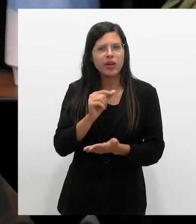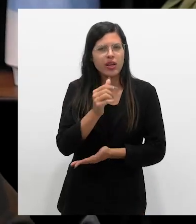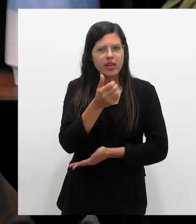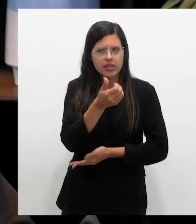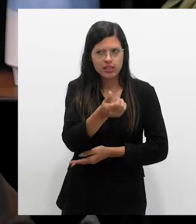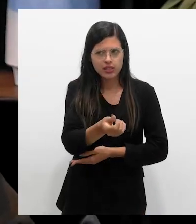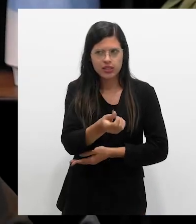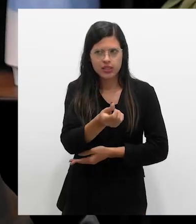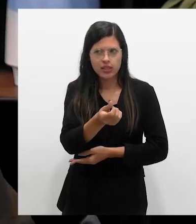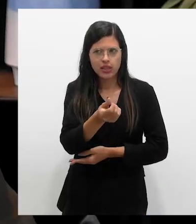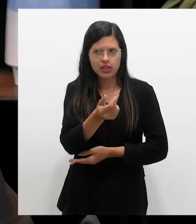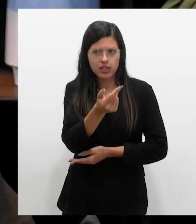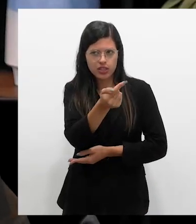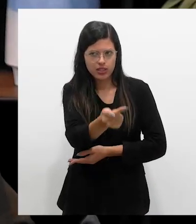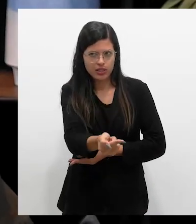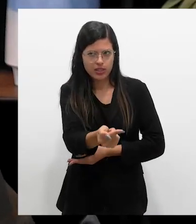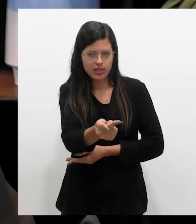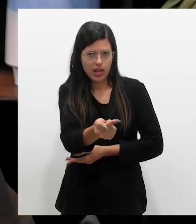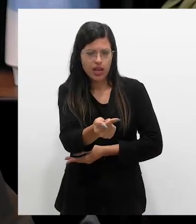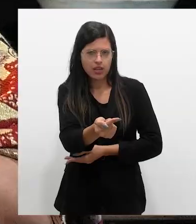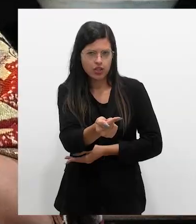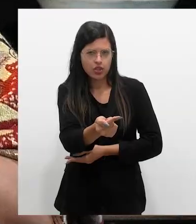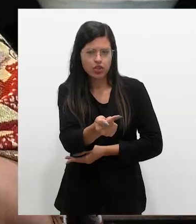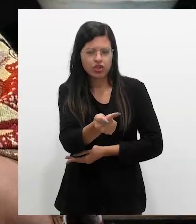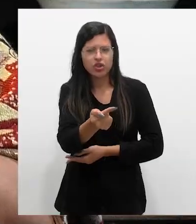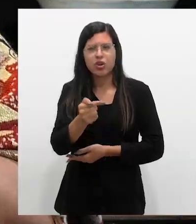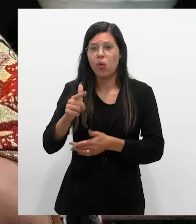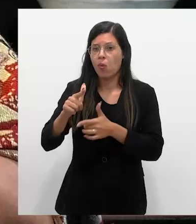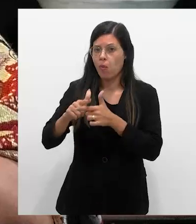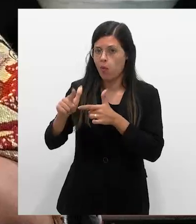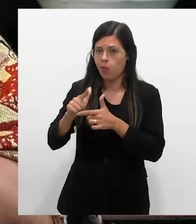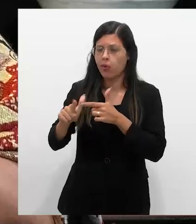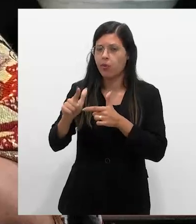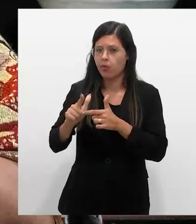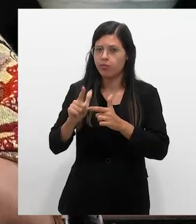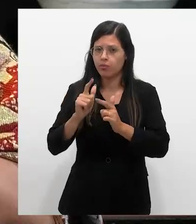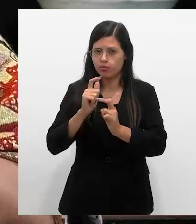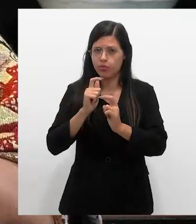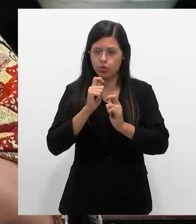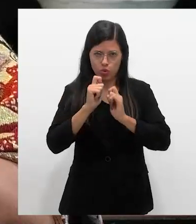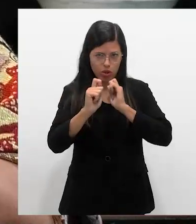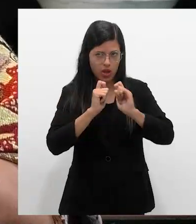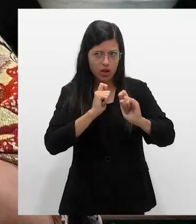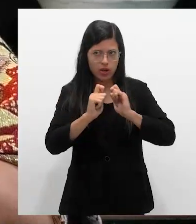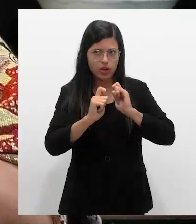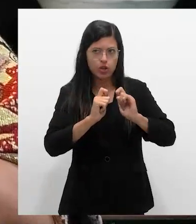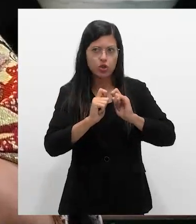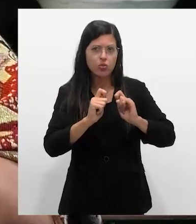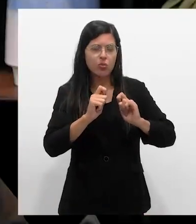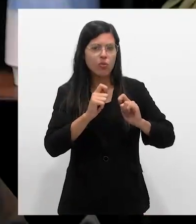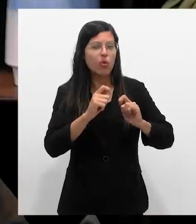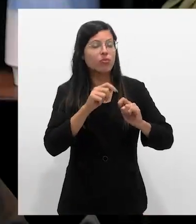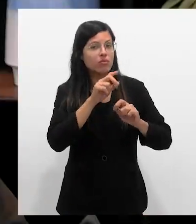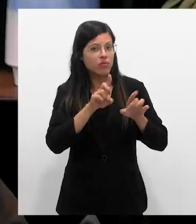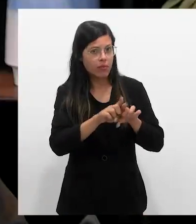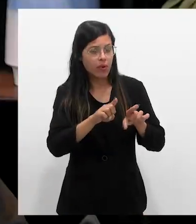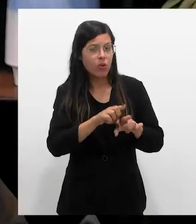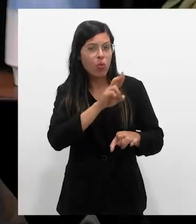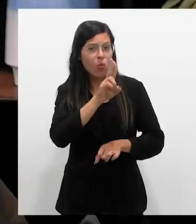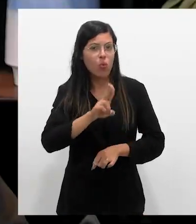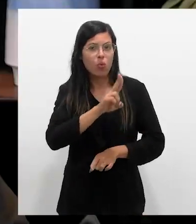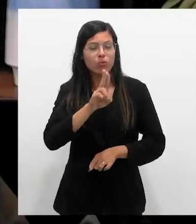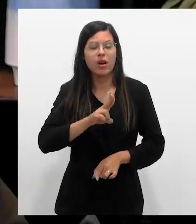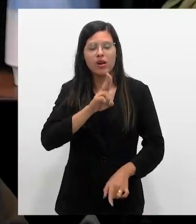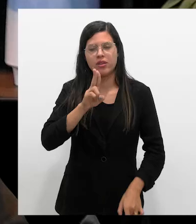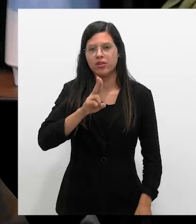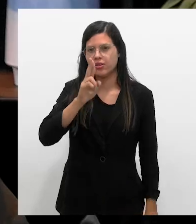uns 6, 7, eu vi por aí. Que isso foi um grande problema para o jornalismo e para muitas pessoas. Sobretudo o uso do latim,